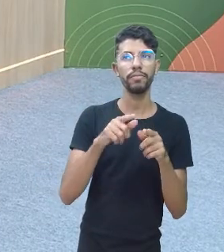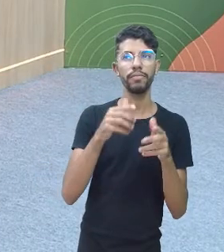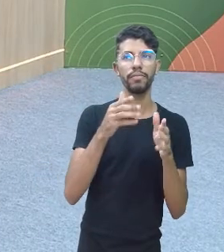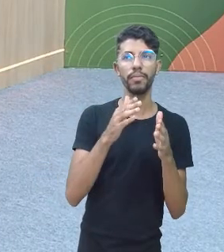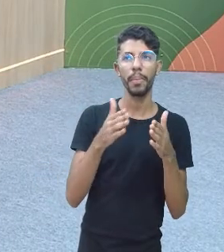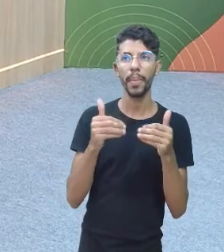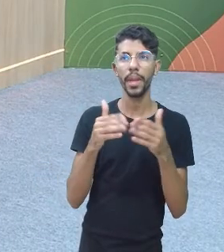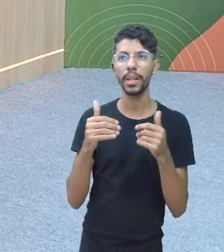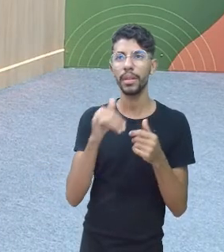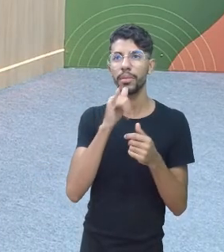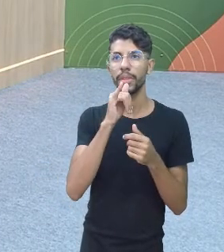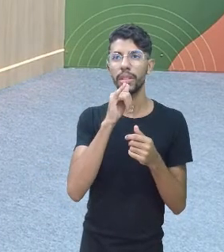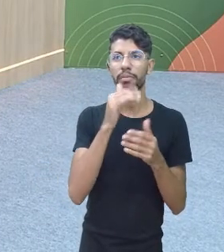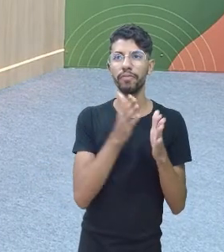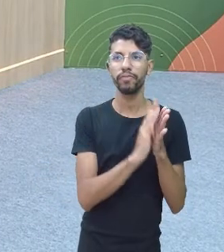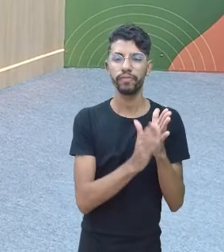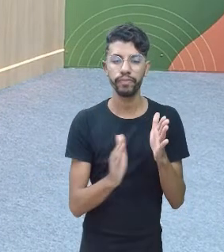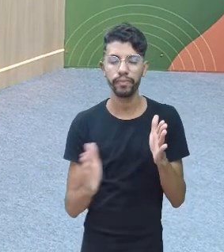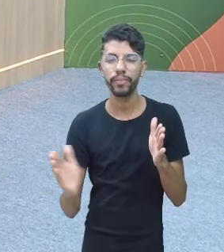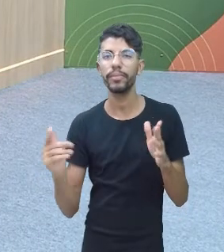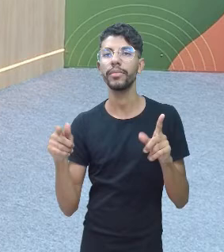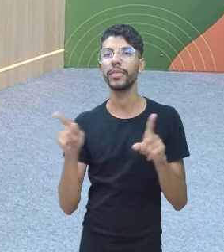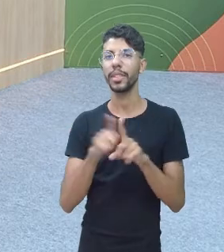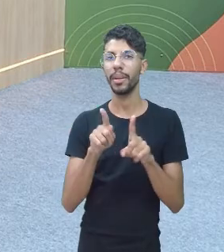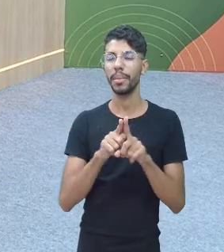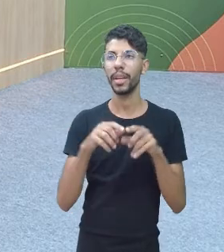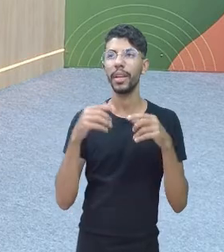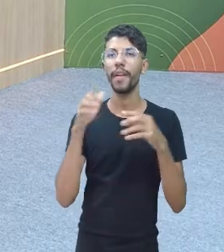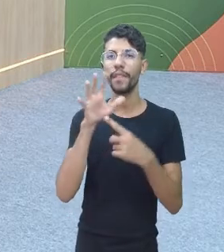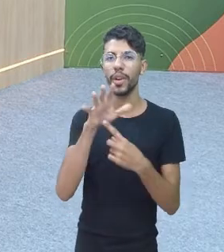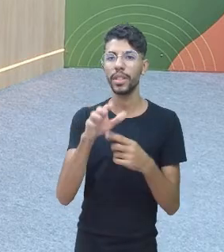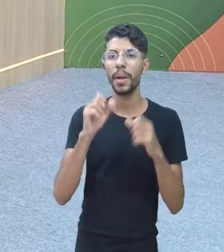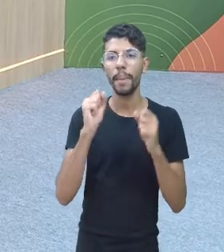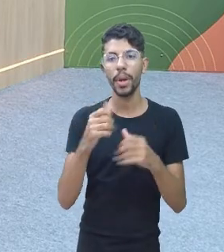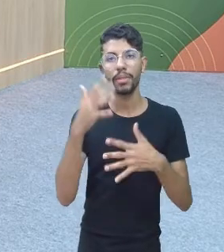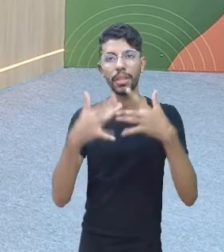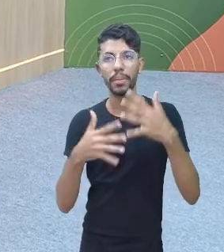vai influenciar bastante o meu tutorial, então eu posso me atrapalhar ou